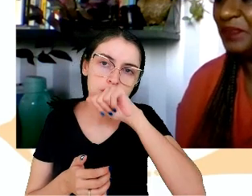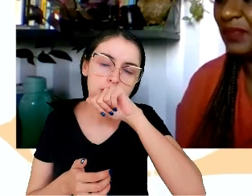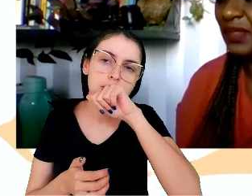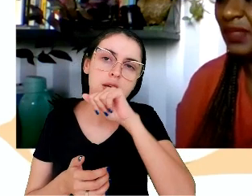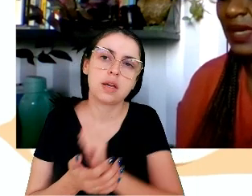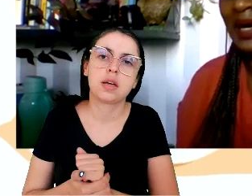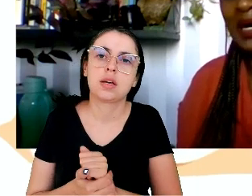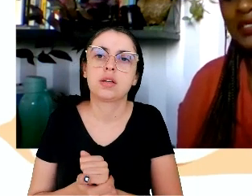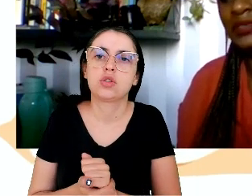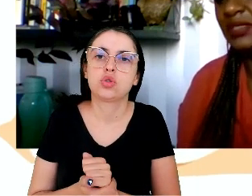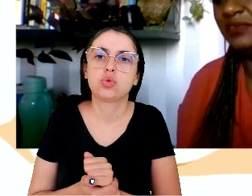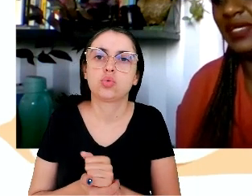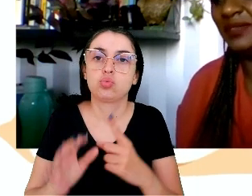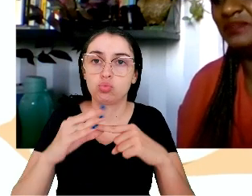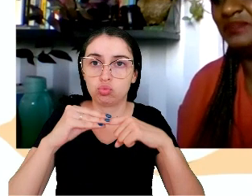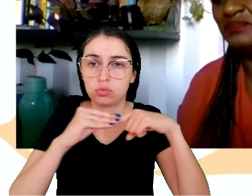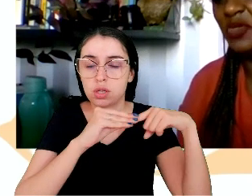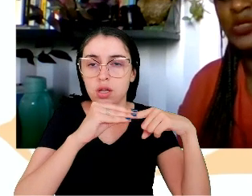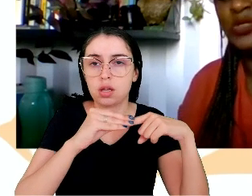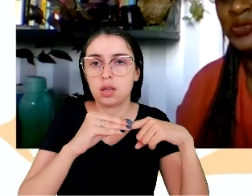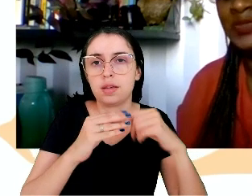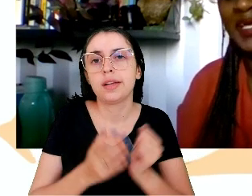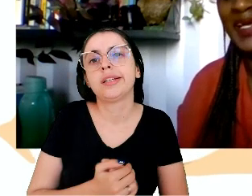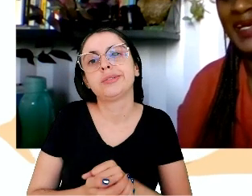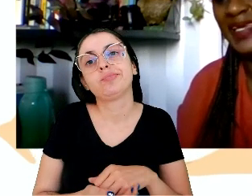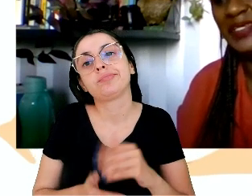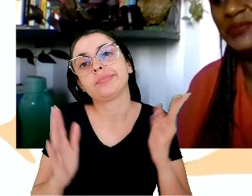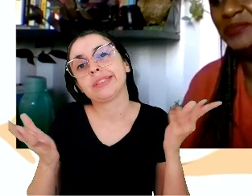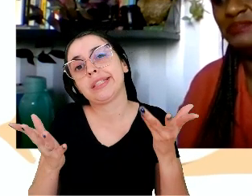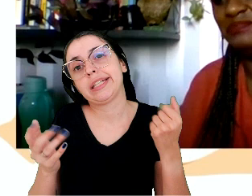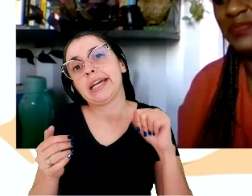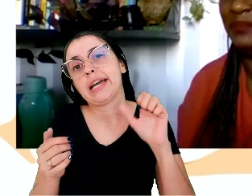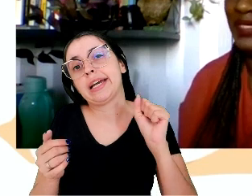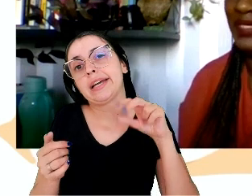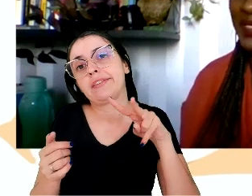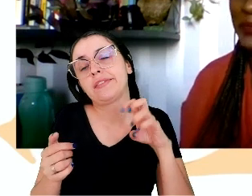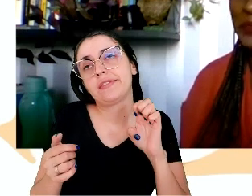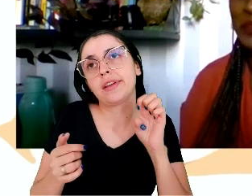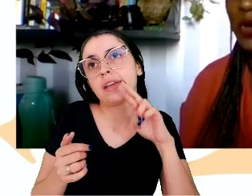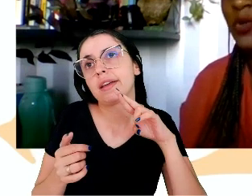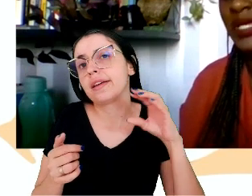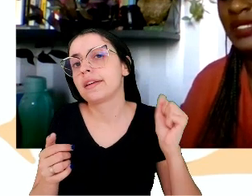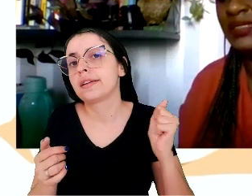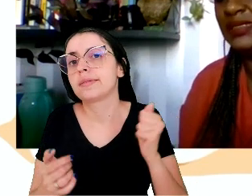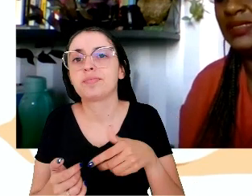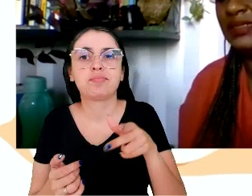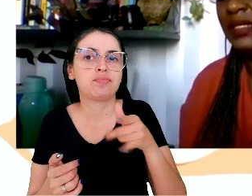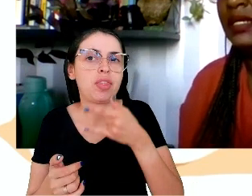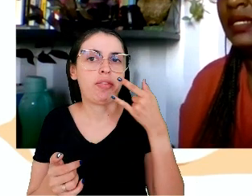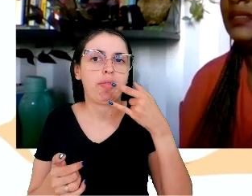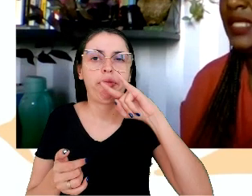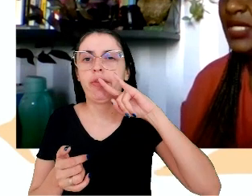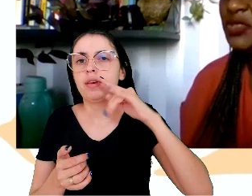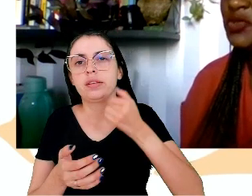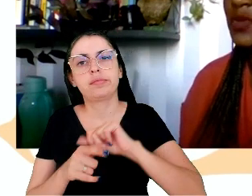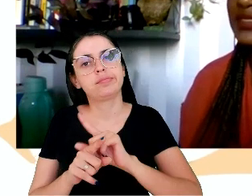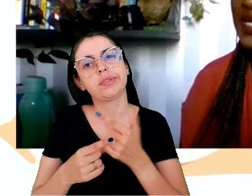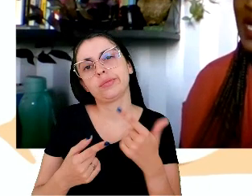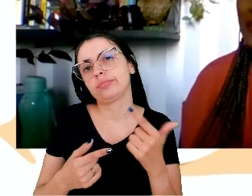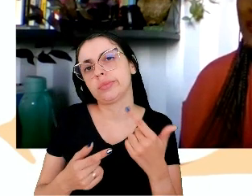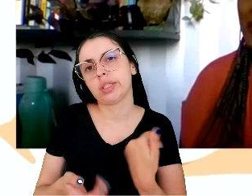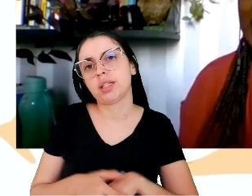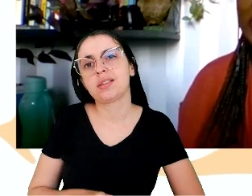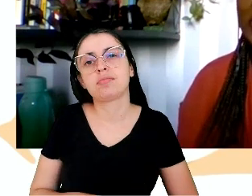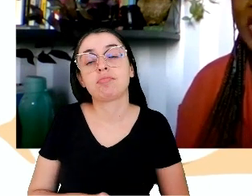si. Ah, dona Vera, hoje não tem araqueto, caipirinha, Julio Iglesias, nem